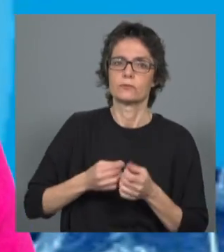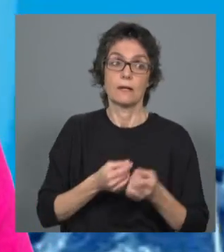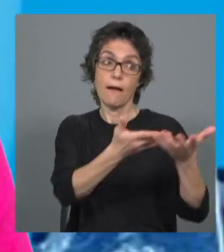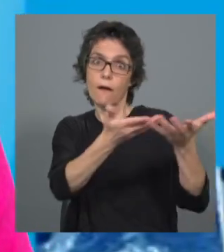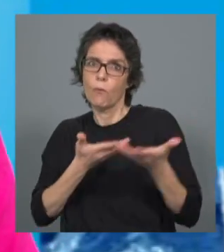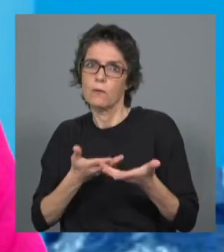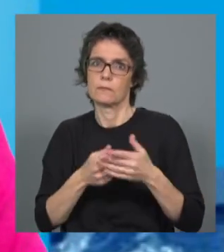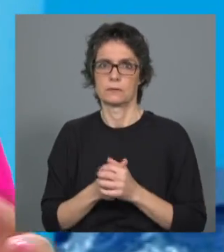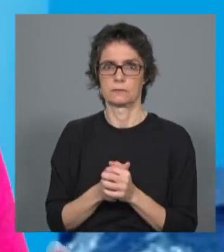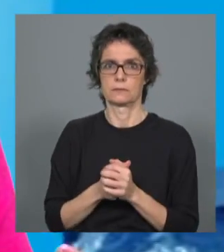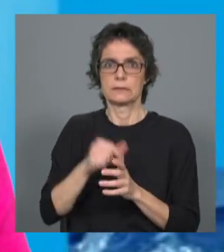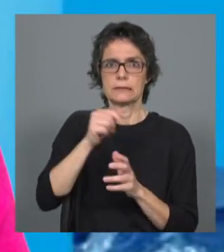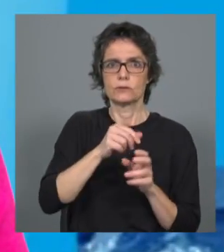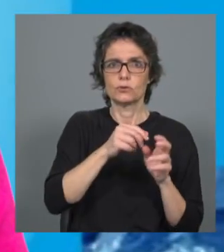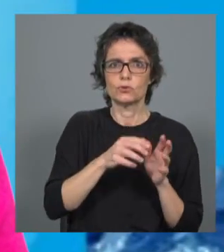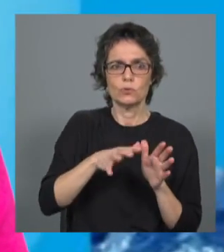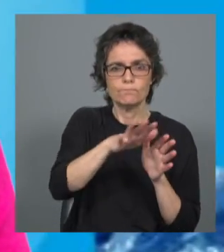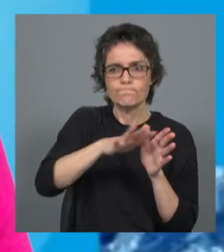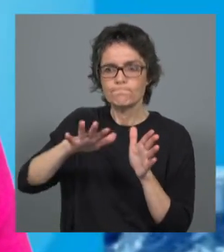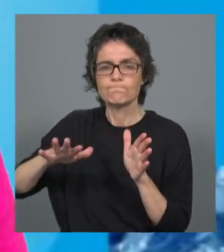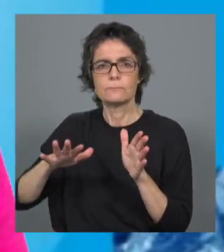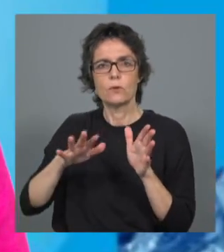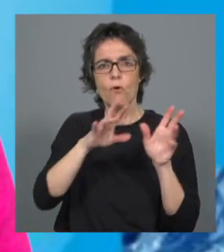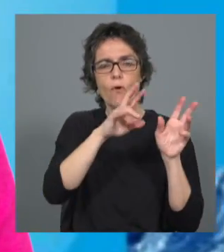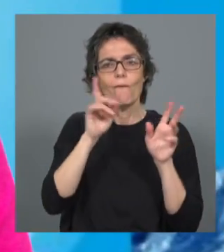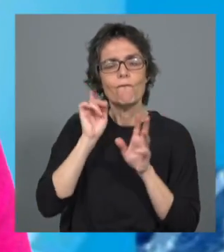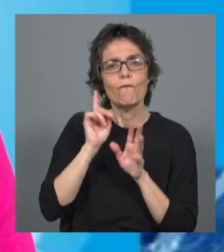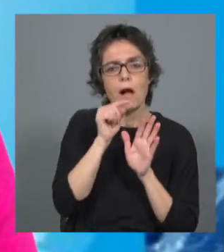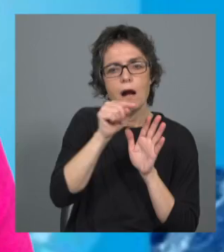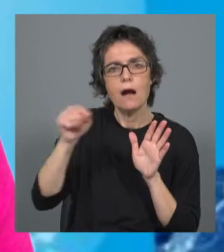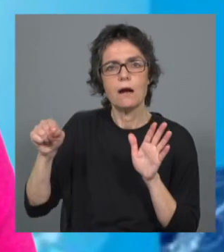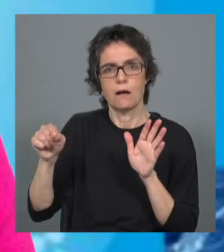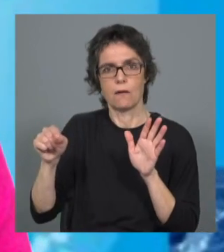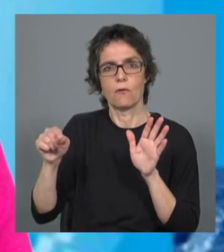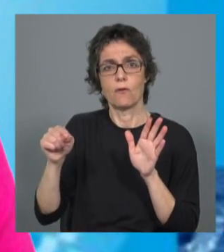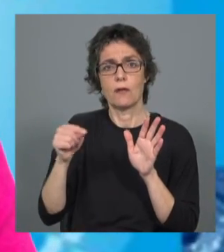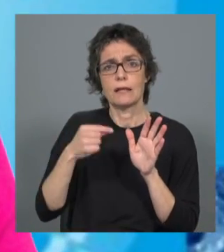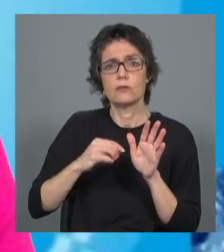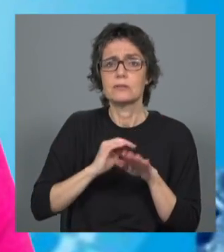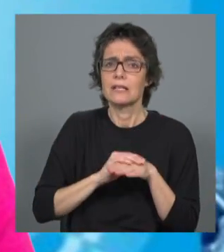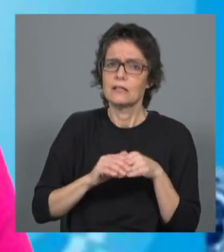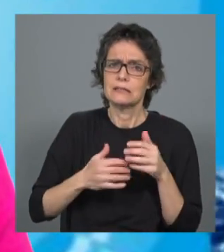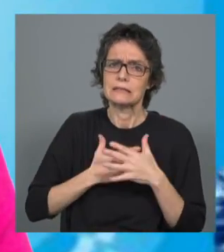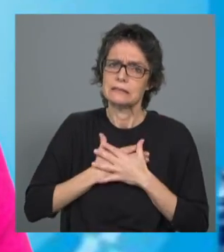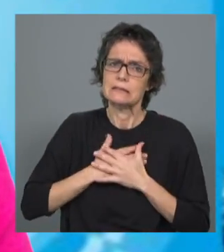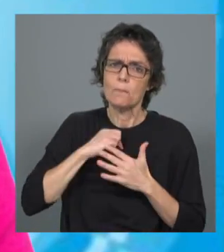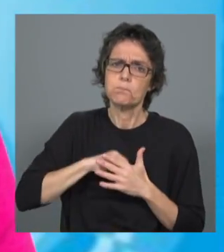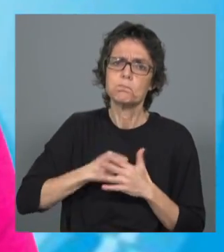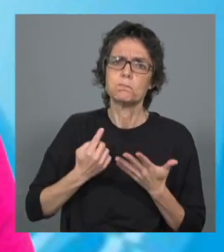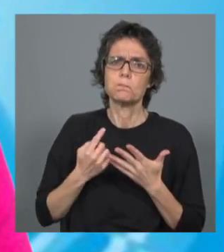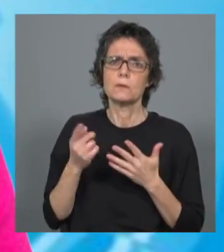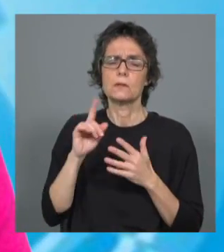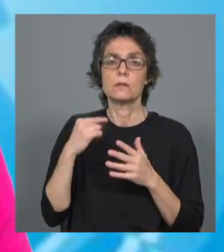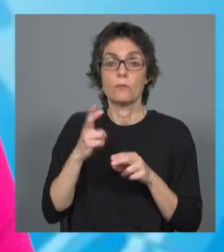acolhimento, todo um conjunto de valores que nos são muito próximos e muito caros, como educação moral